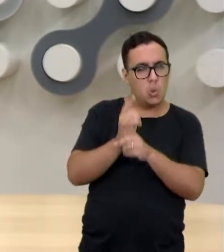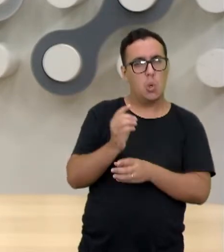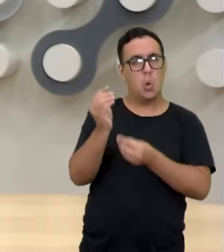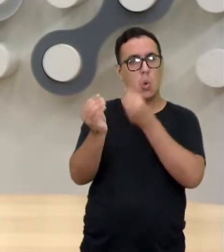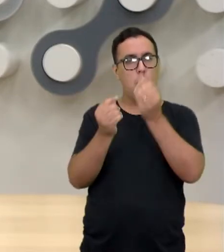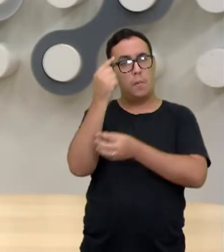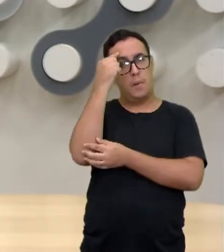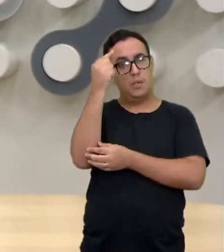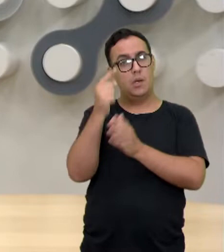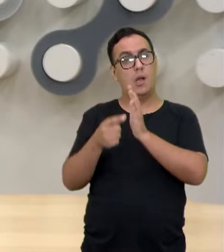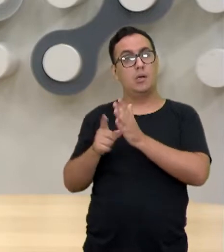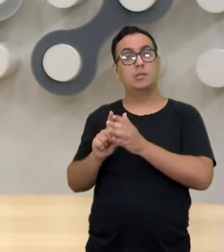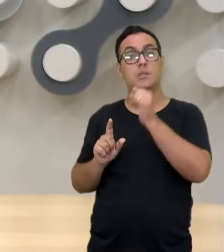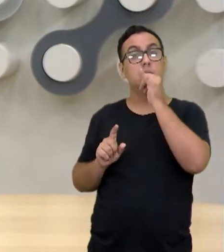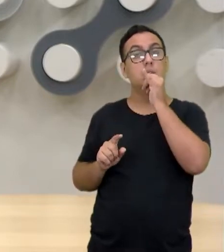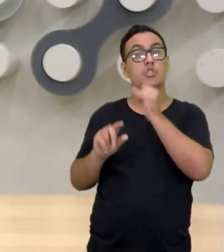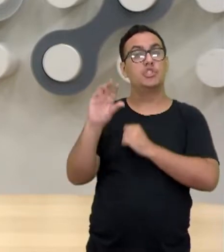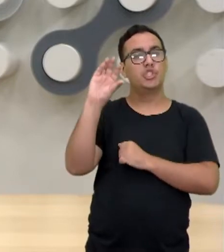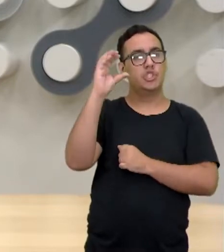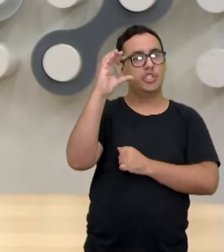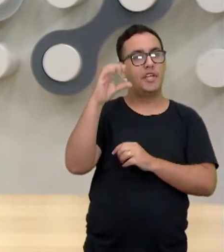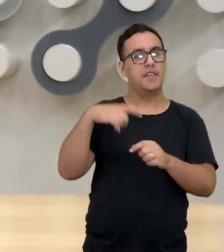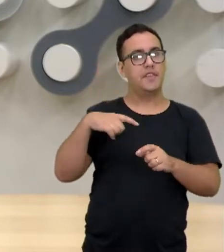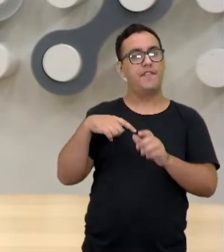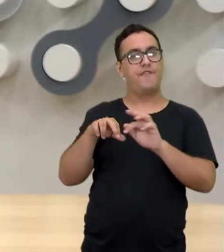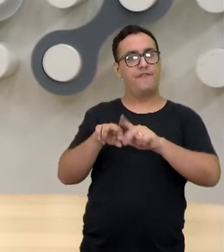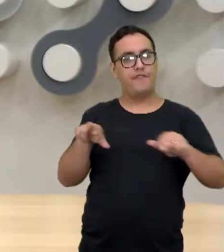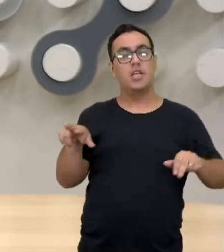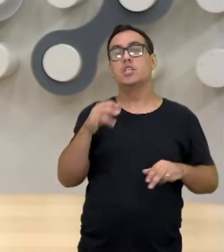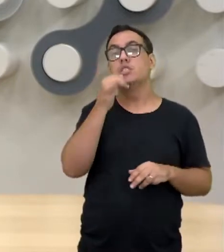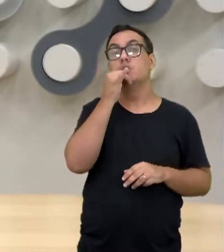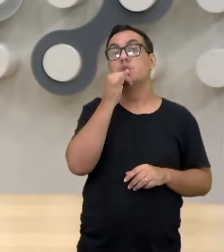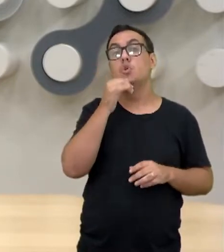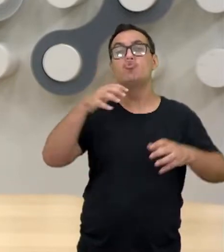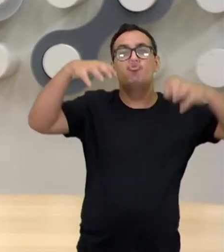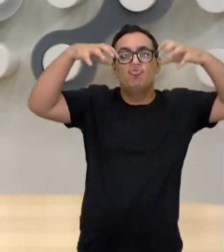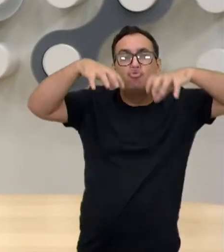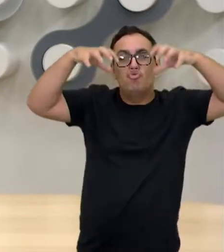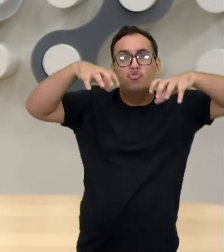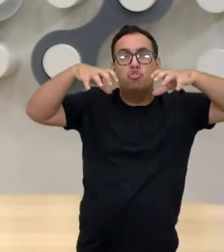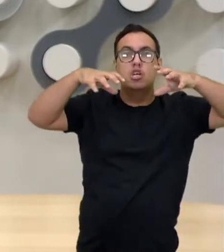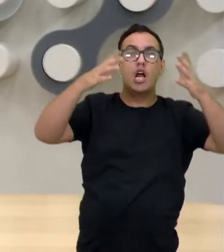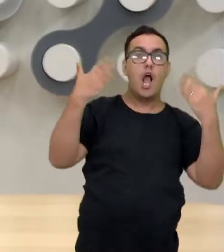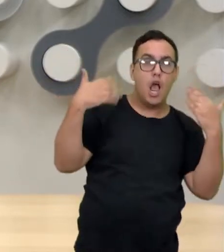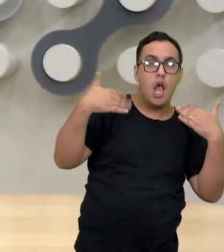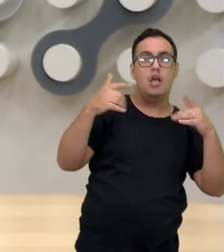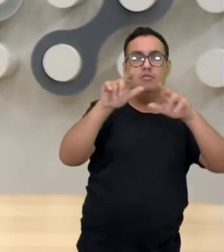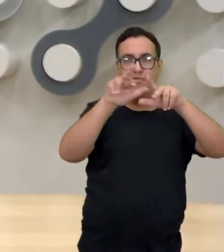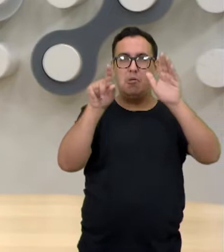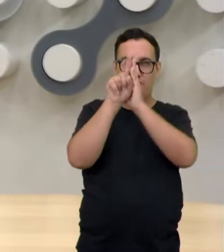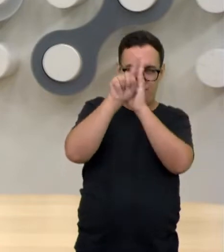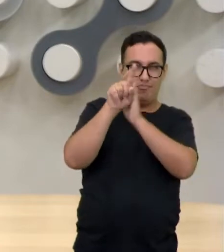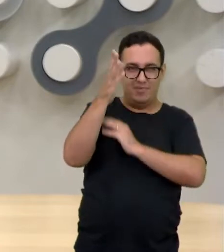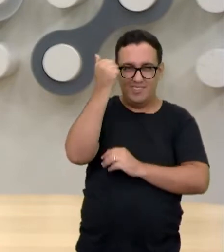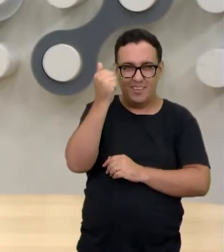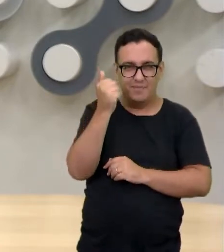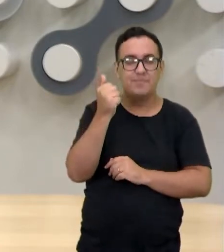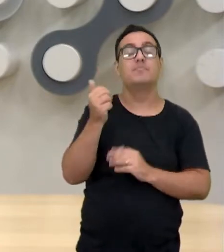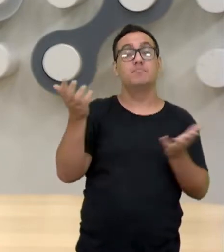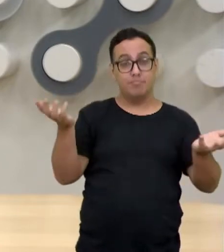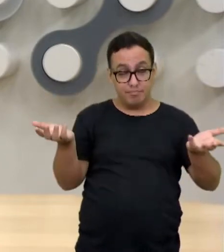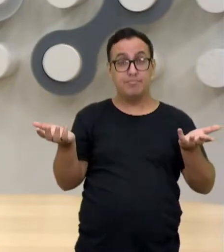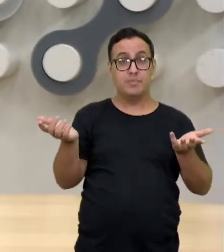pegar, por exemplo, uma ciência que faz bastante predições, como a meteorologia, a gente vai ver que ela é capaz de fazer isso justamente